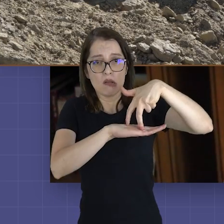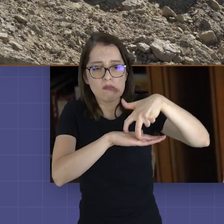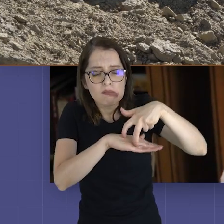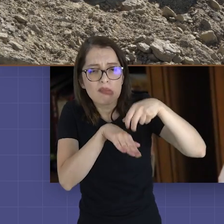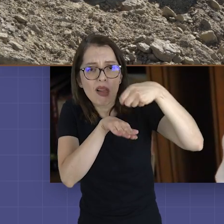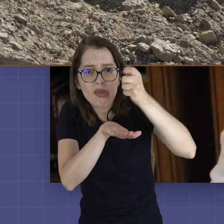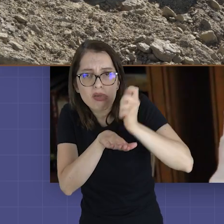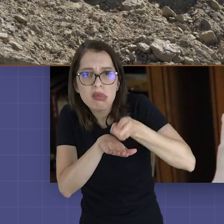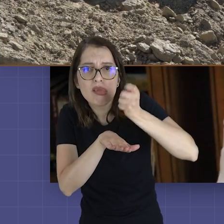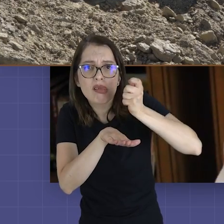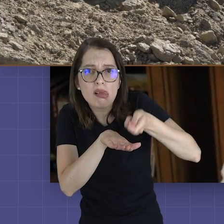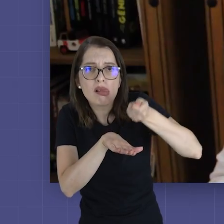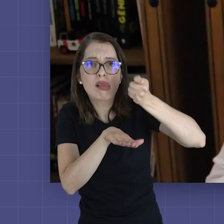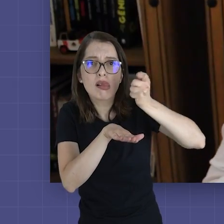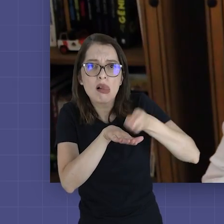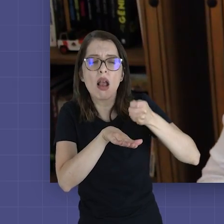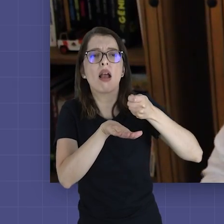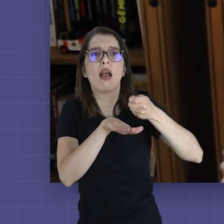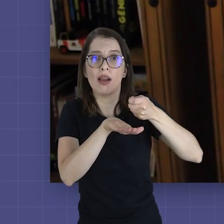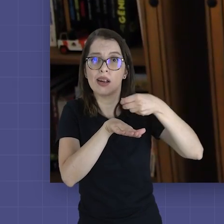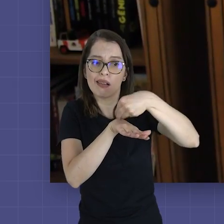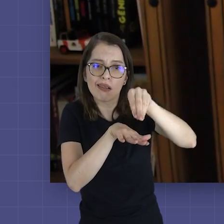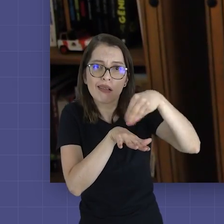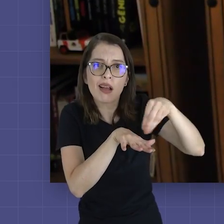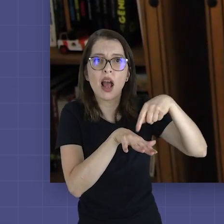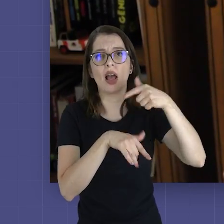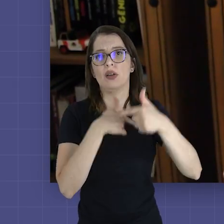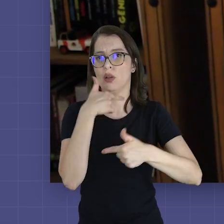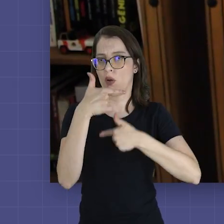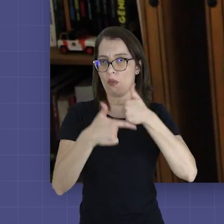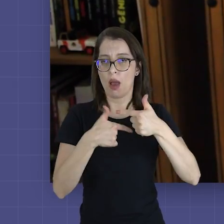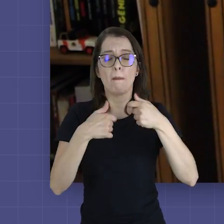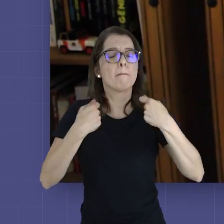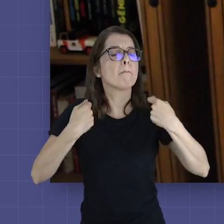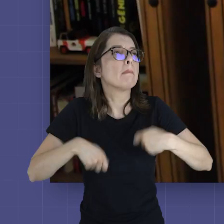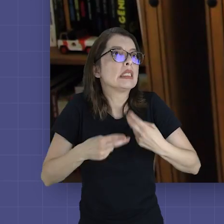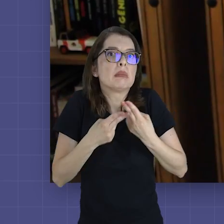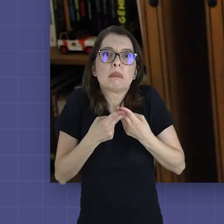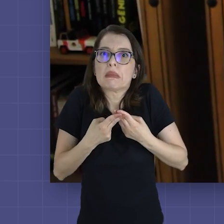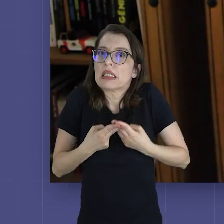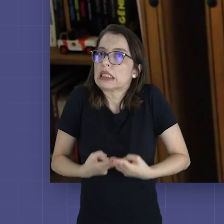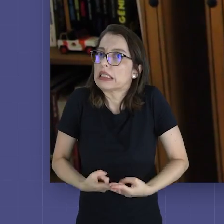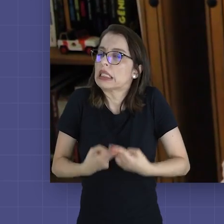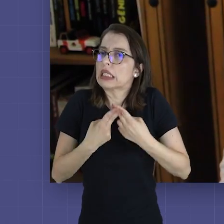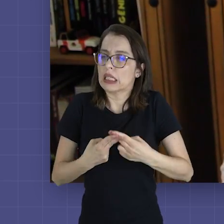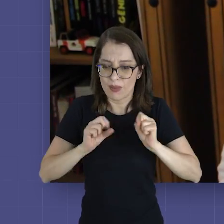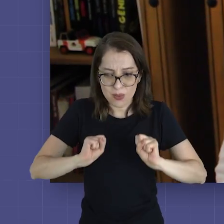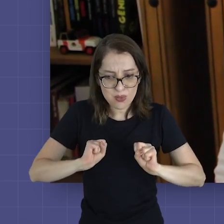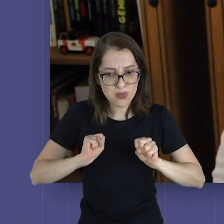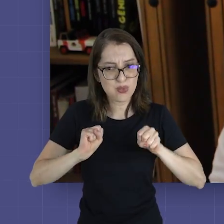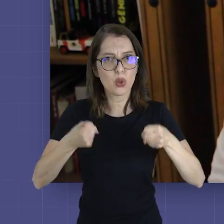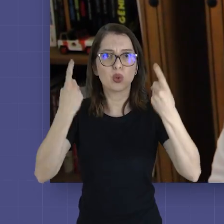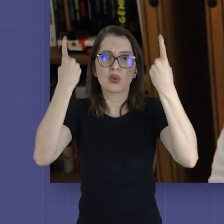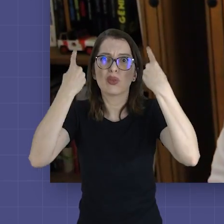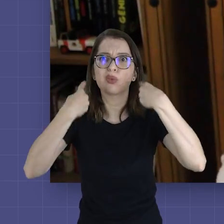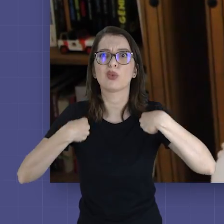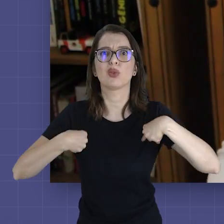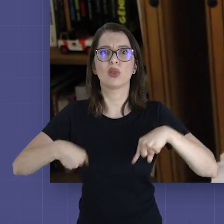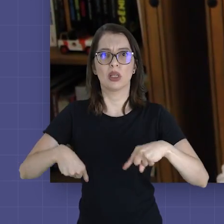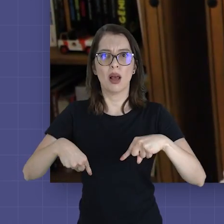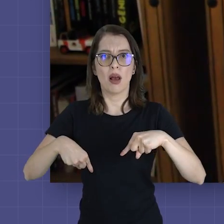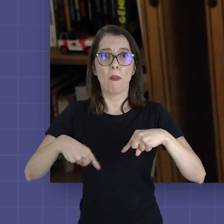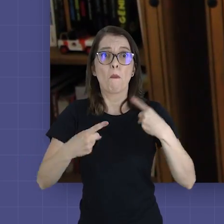horas agachado, martelando. E essa é uma etapa do trabalho do paleontólogo que exige muita paciência e muito esforço físico.